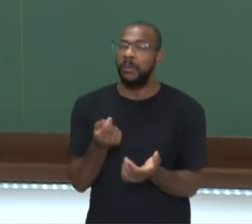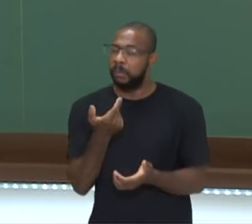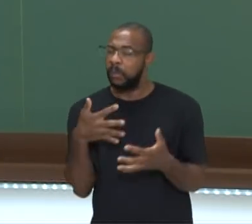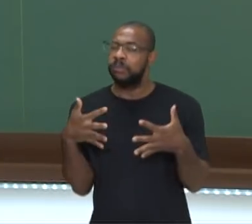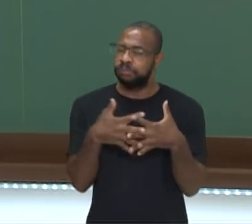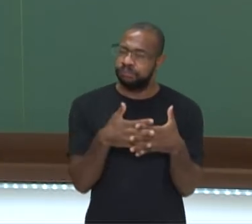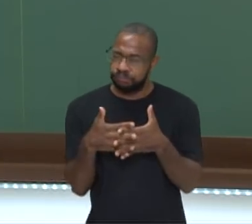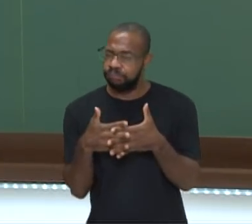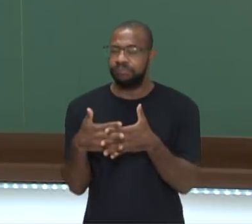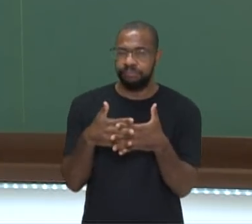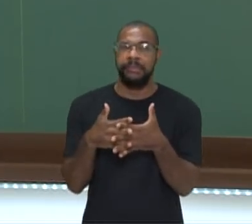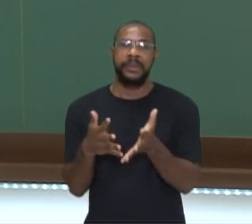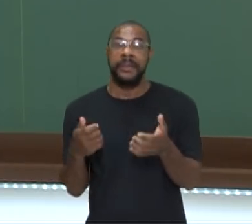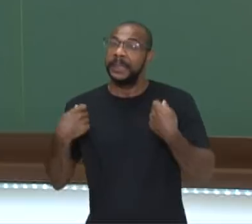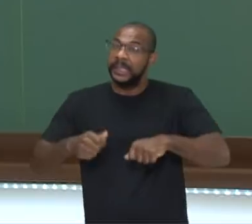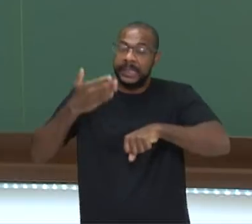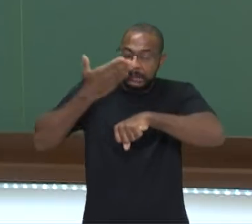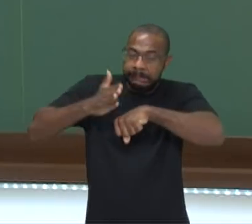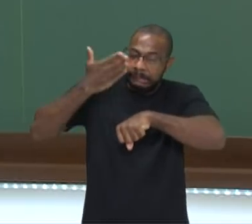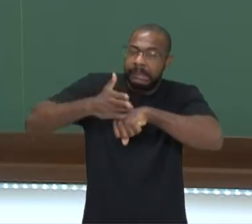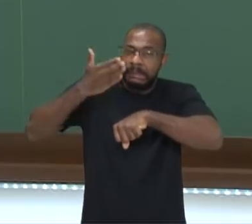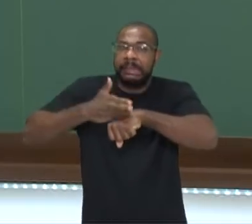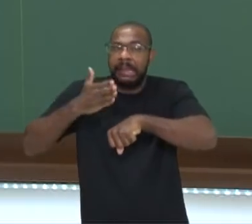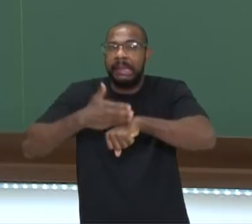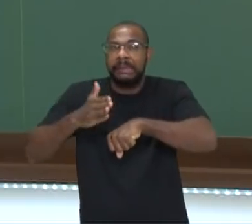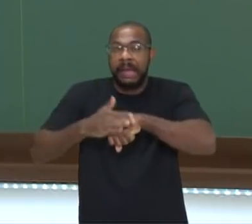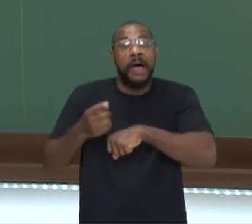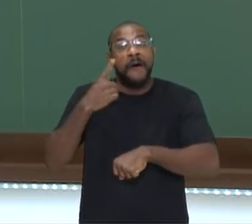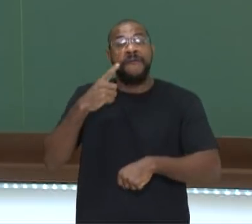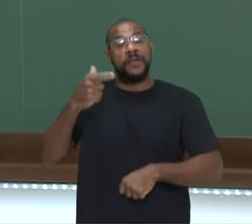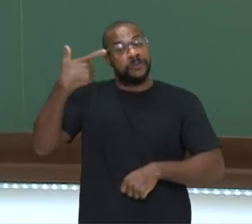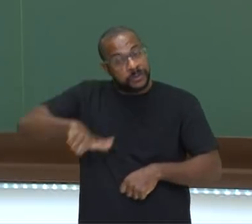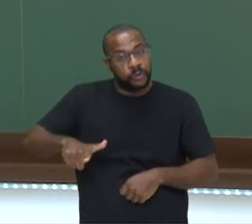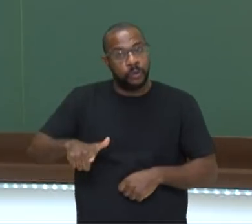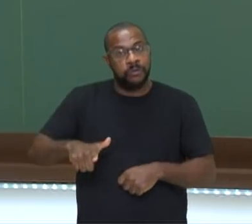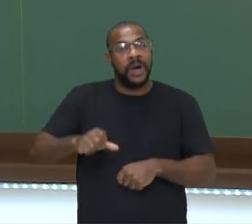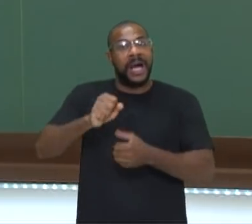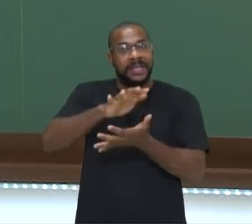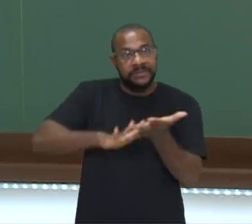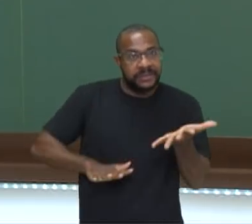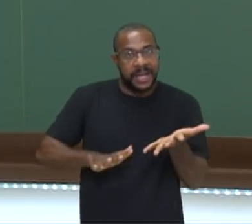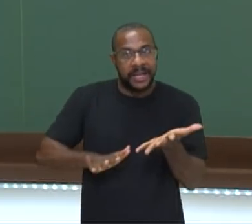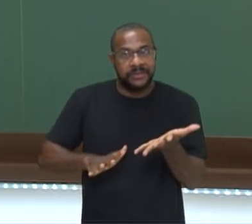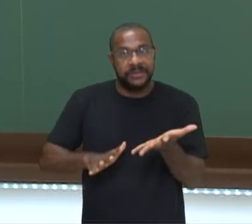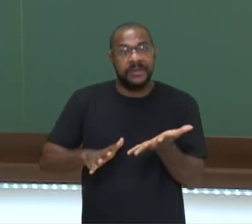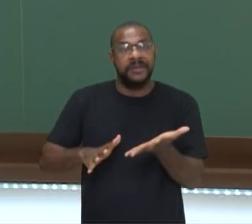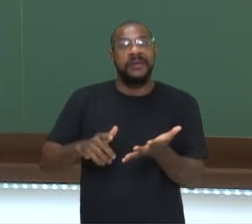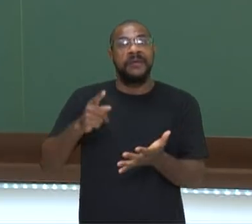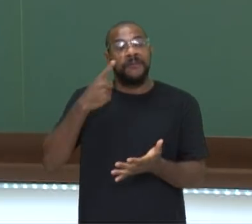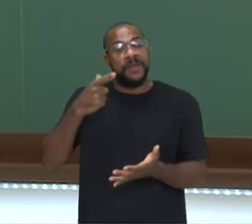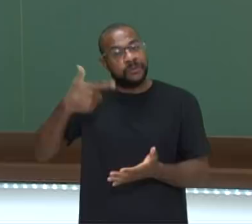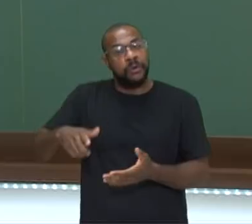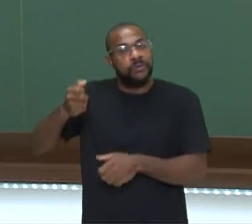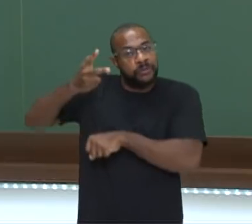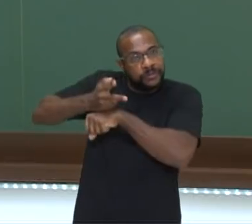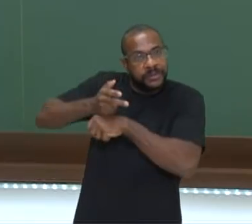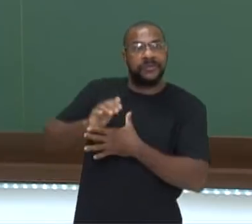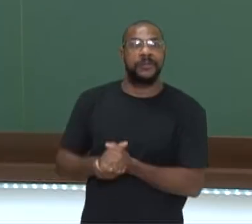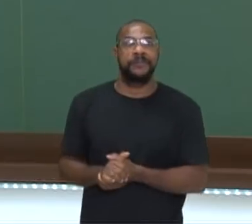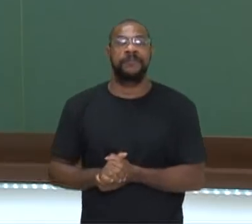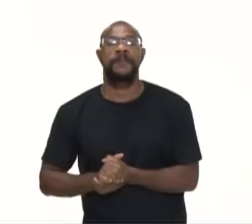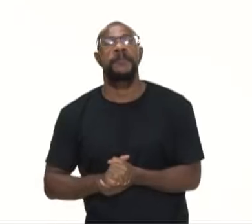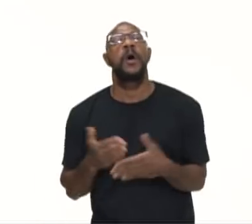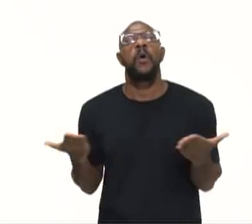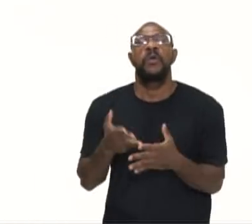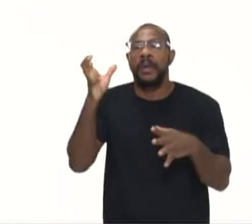complexo, porém, precisa se treinar, revisem esse exercício, depois vocês vão entender ainda melhor. Nessa aula, o que a gente